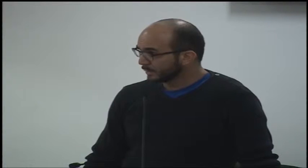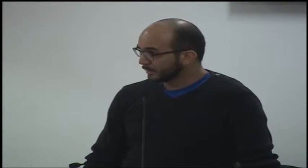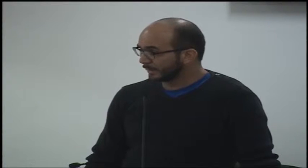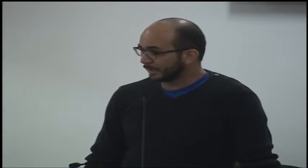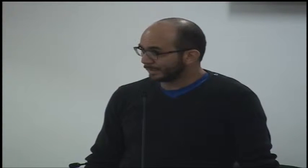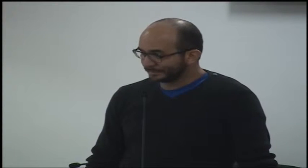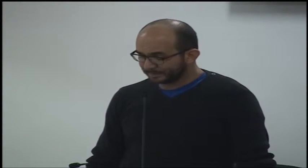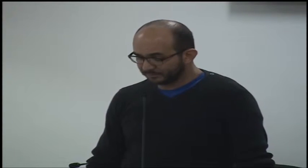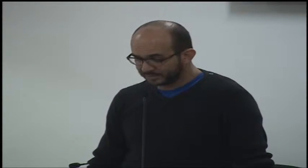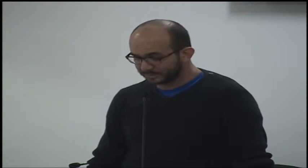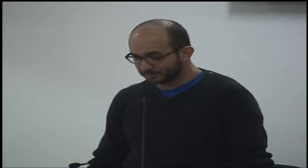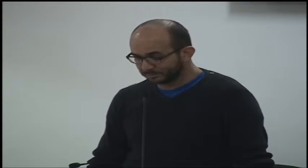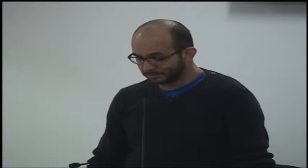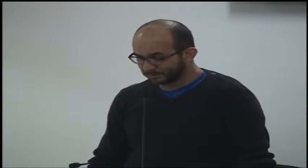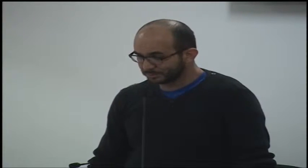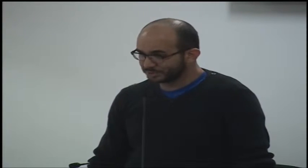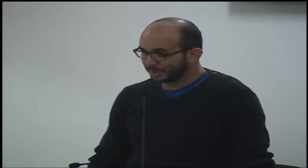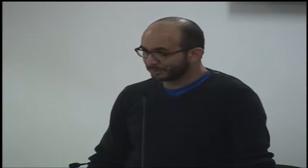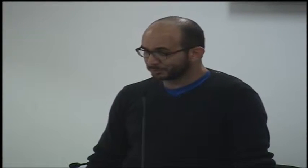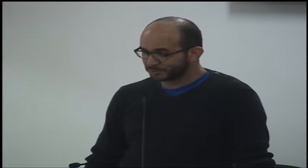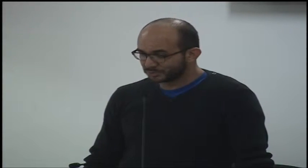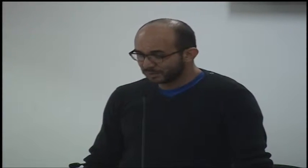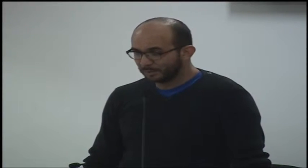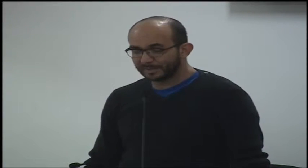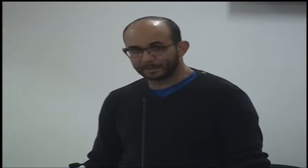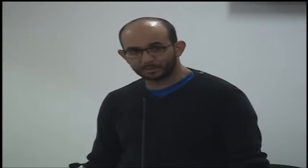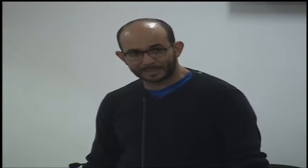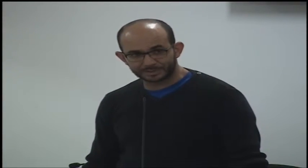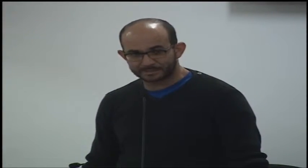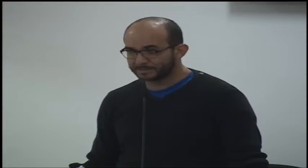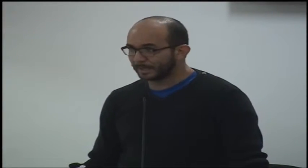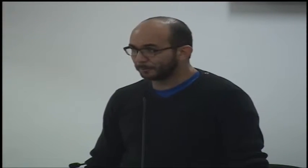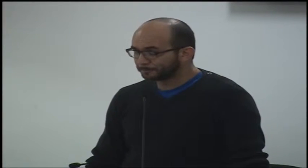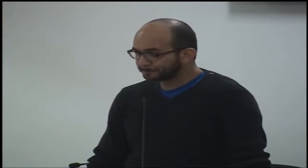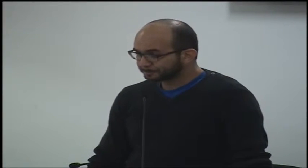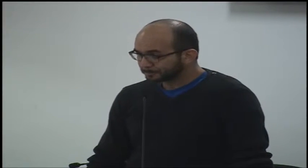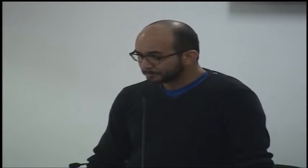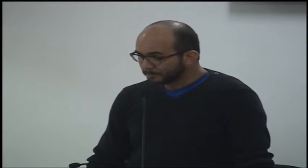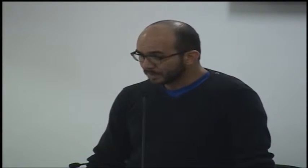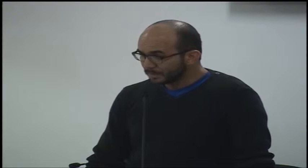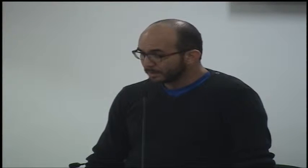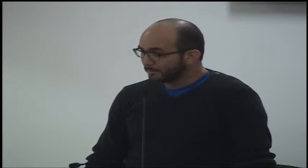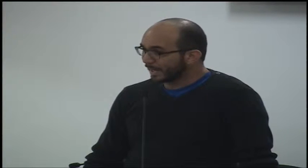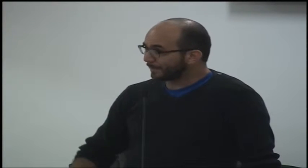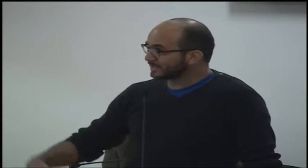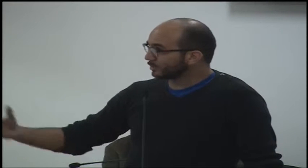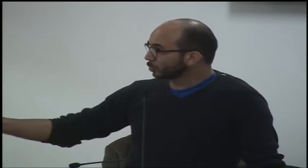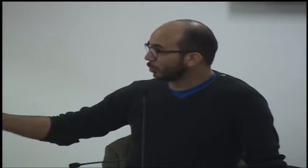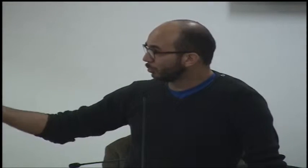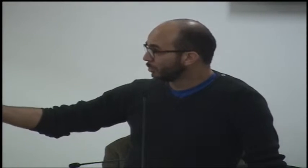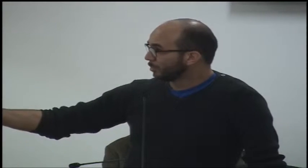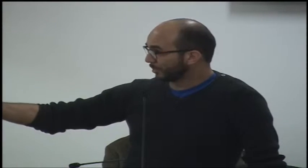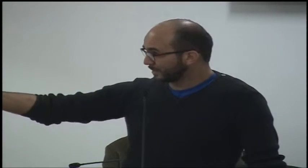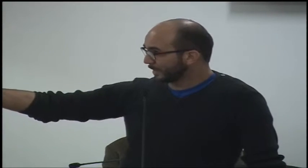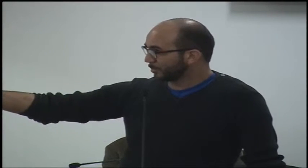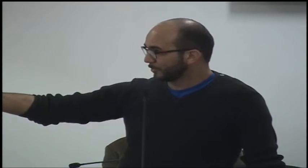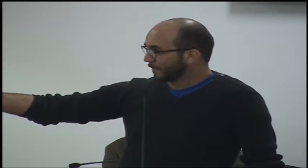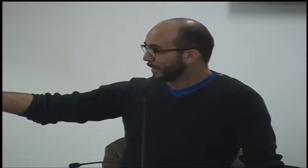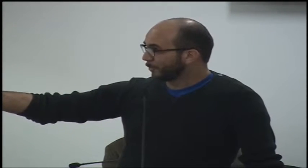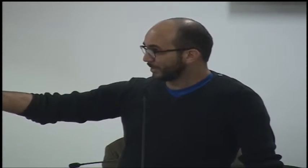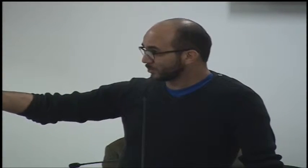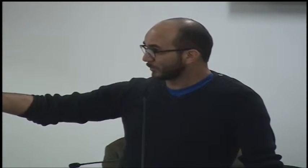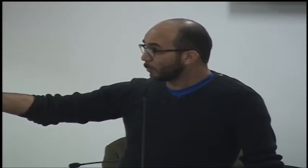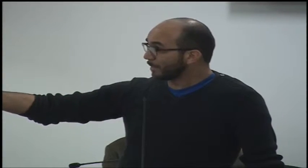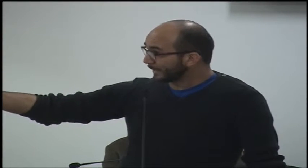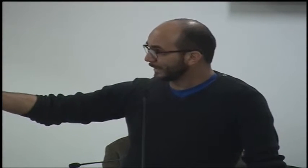comunidades, na defesa dos direitos e pela igualdade racial. Me apresentou, por exemplo,